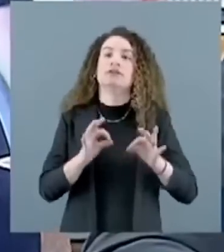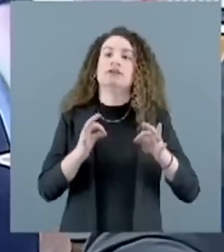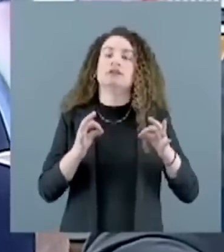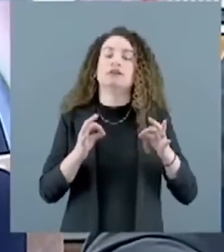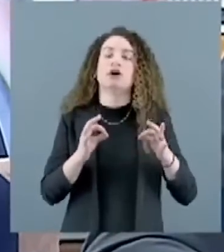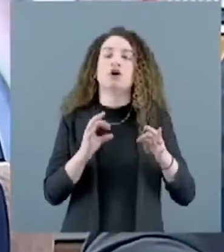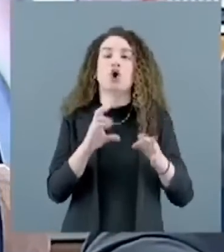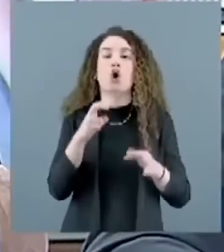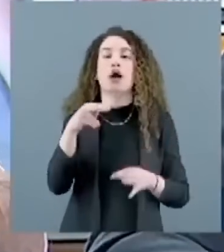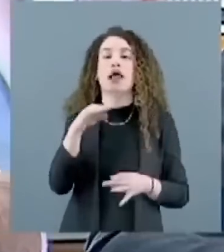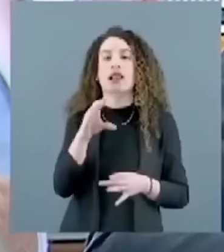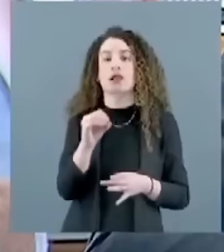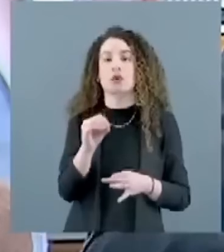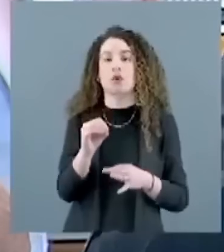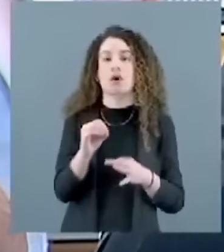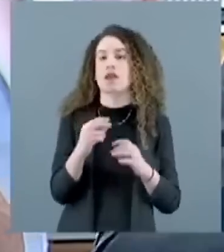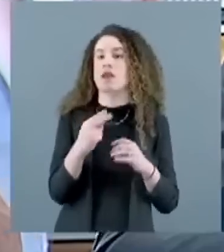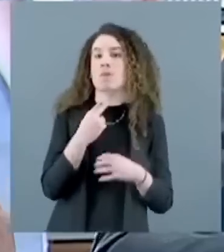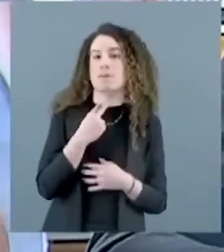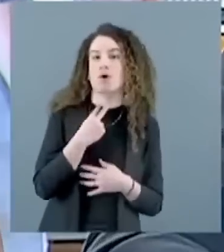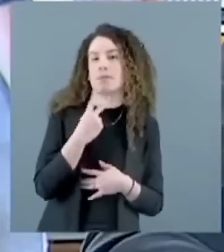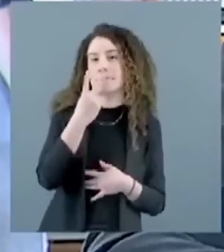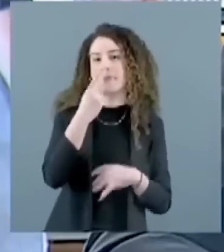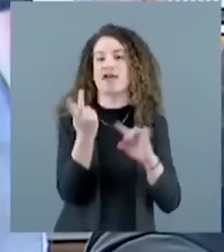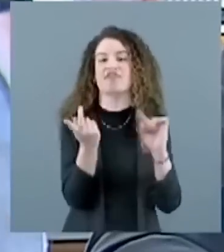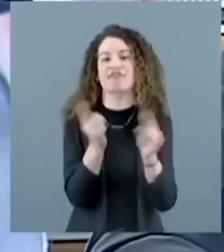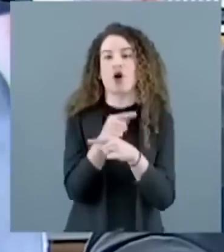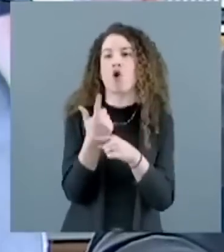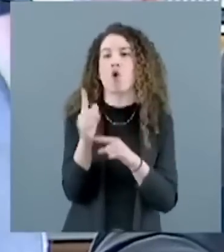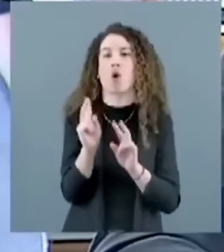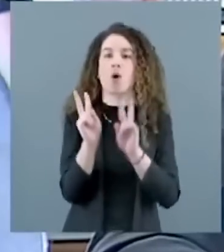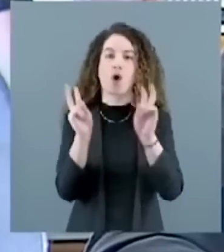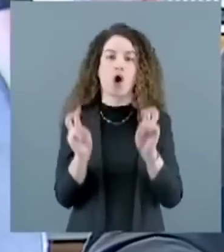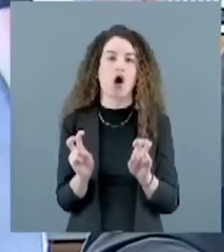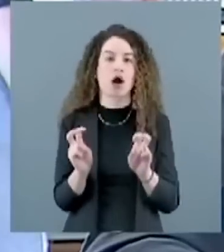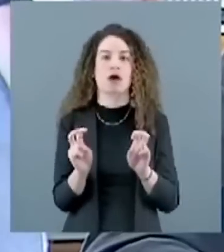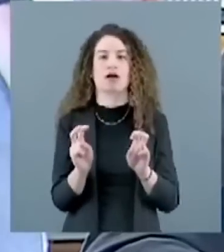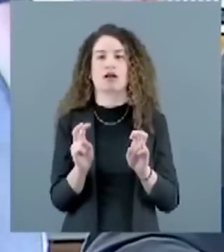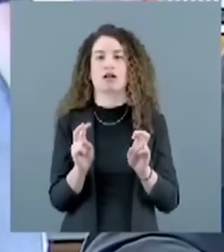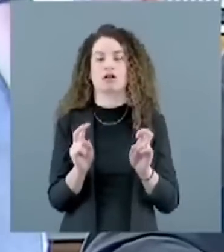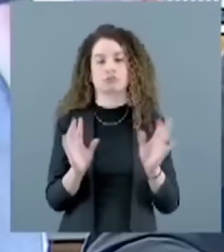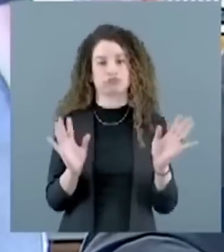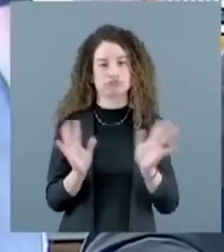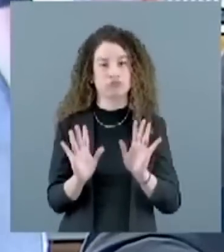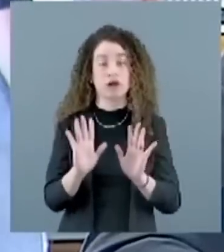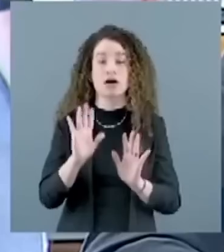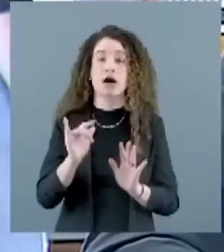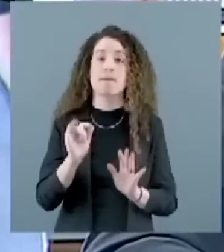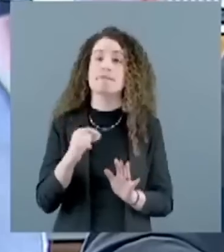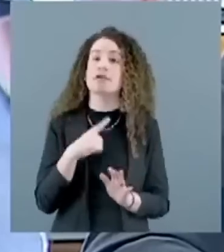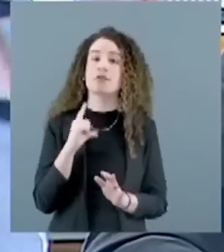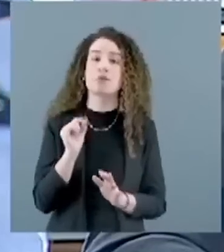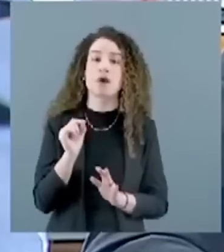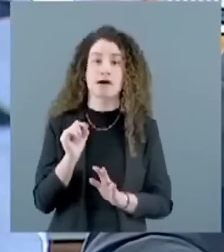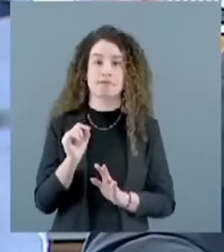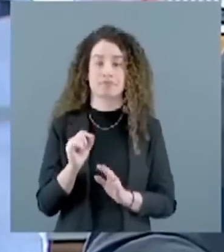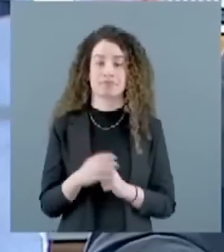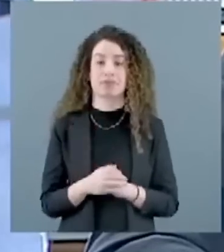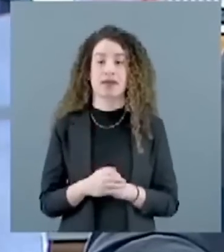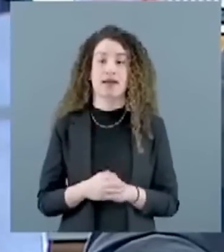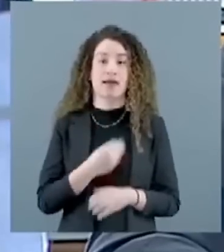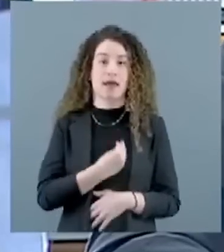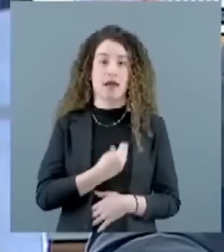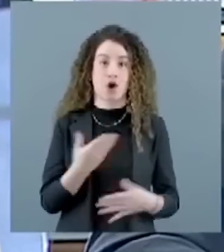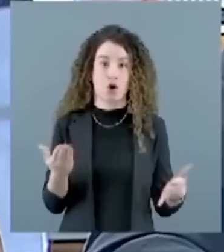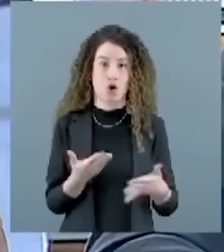matéria tratada na ocasião, não podendo versar tese de natureza doutrinária ou especulativa. Ora, de plano verifica-se que a presente